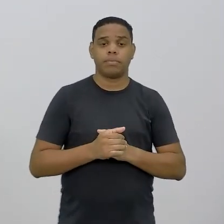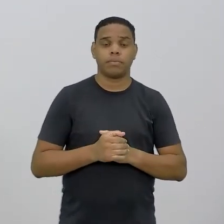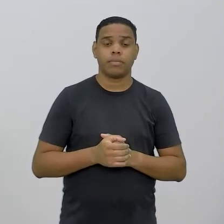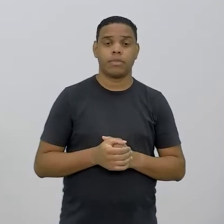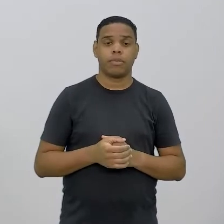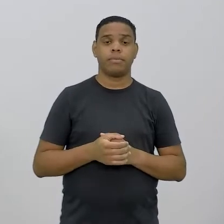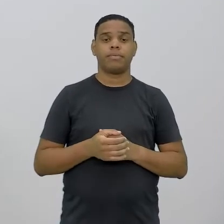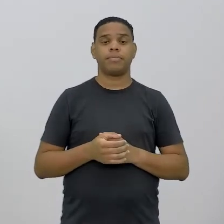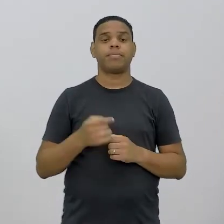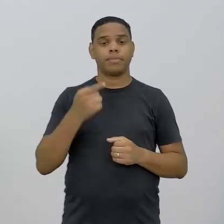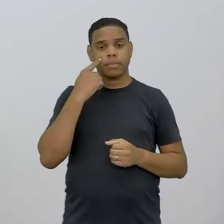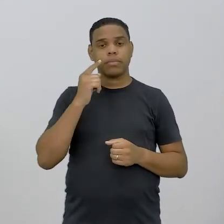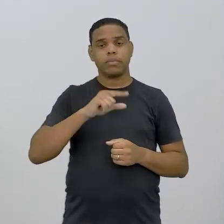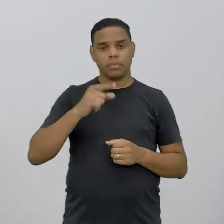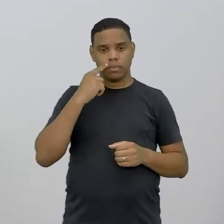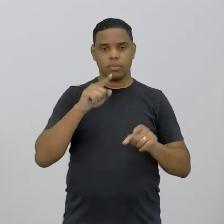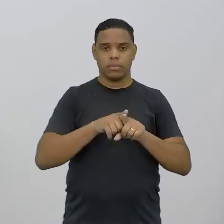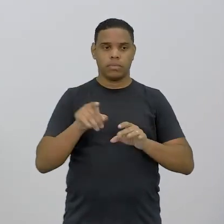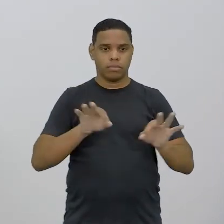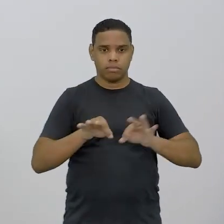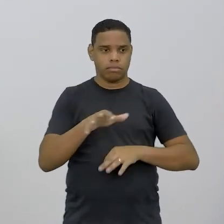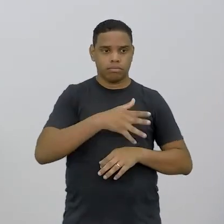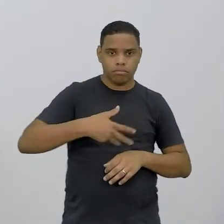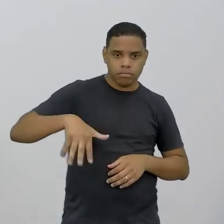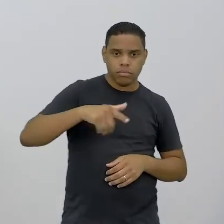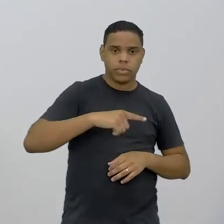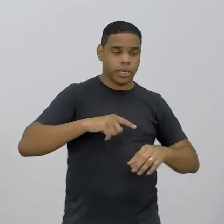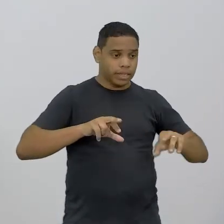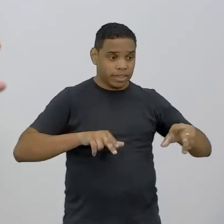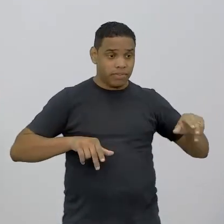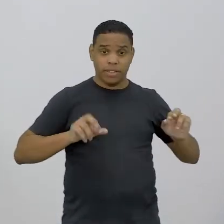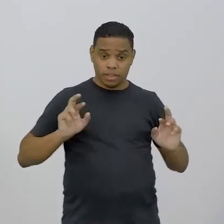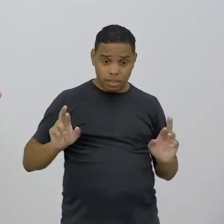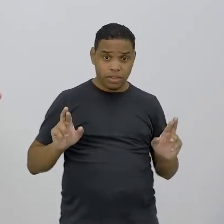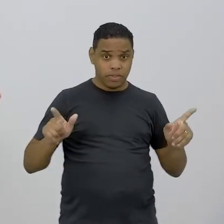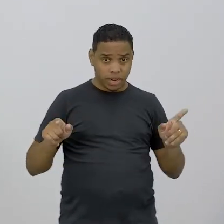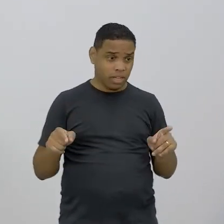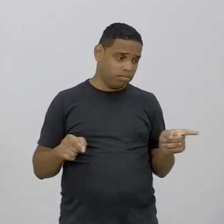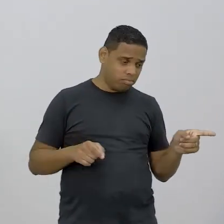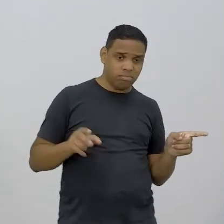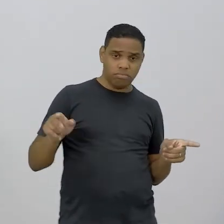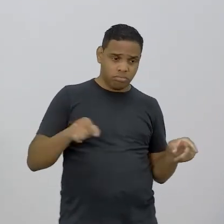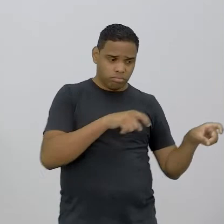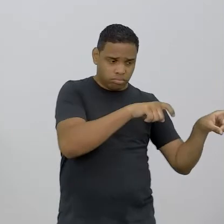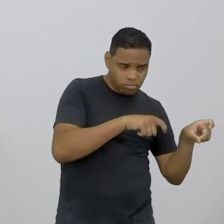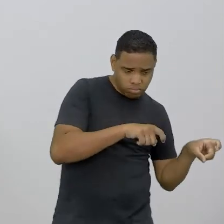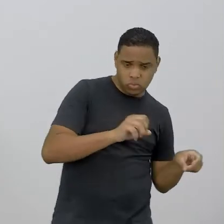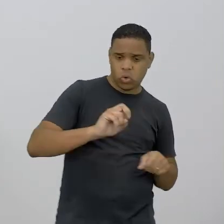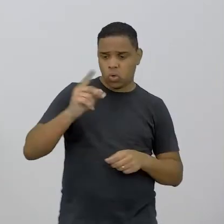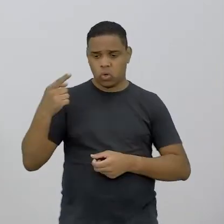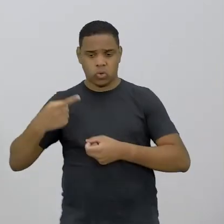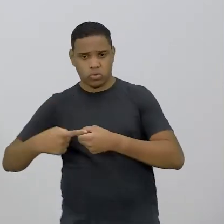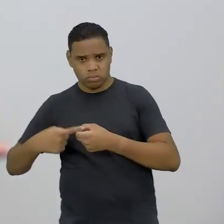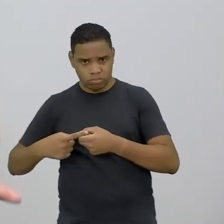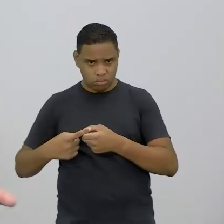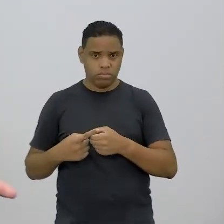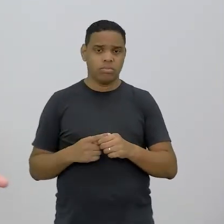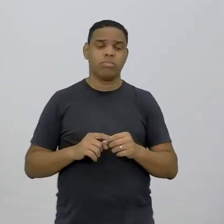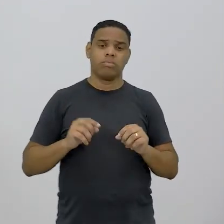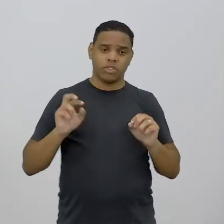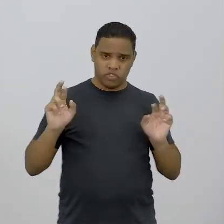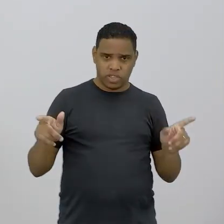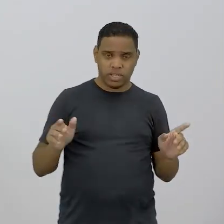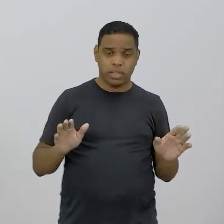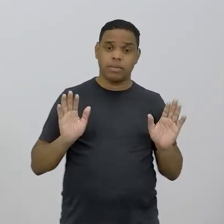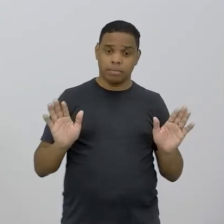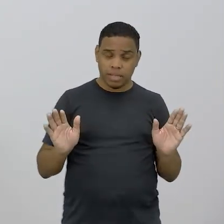de uma mesma lógica, assim como os organismos vivos, por mais diferentes que eles sejam aparentemente, se eles forem da mesma espécie,